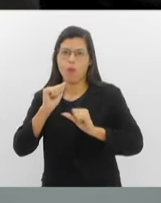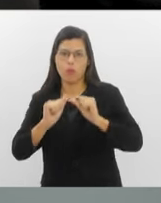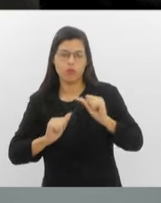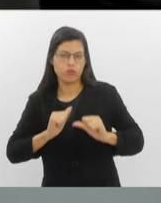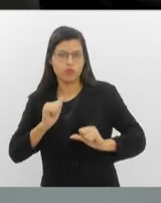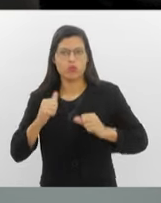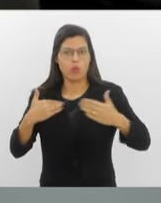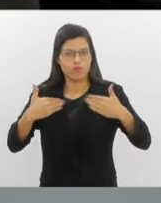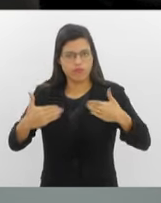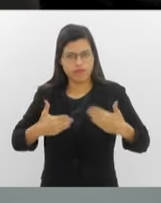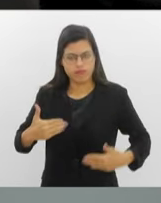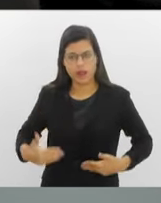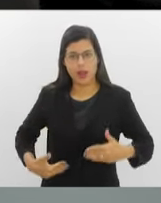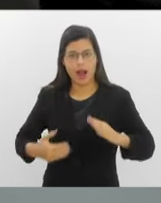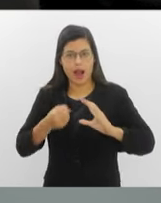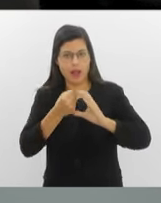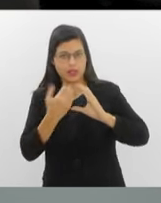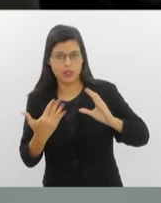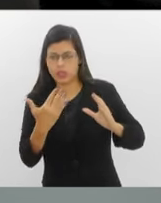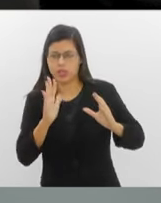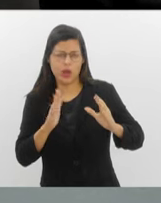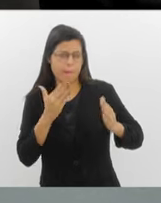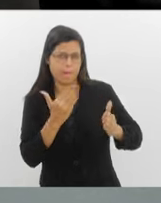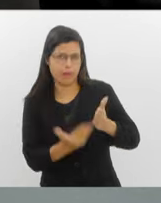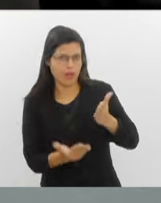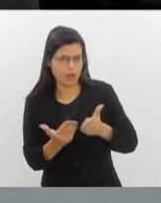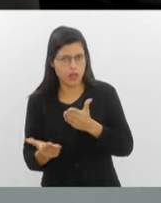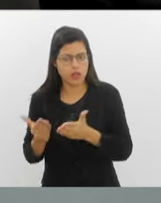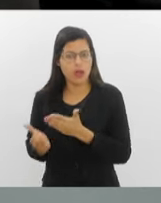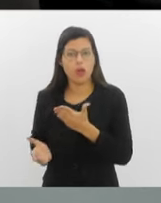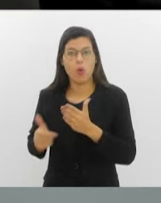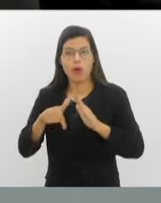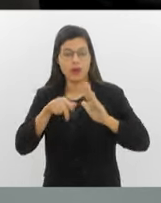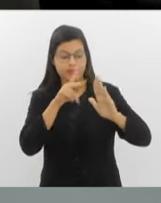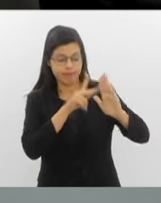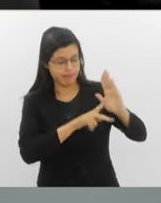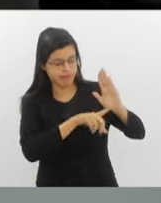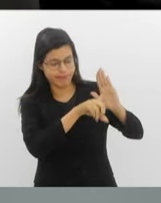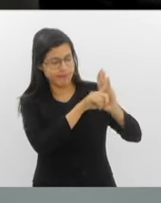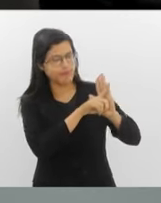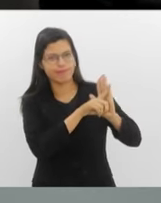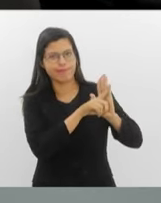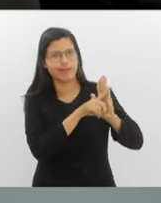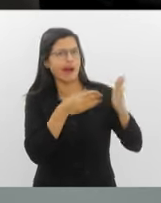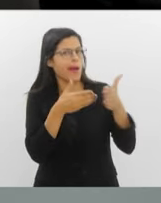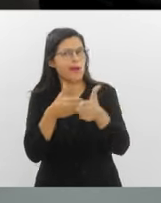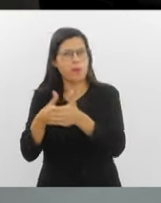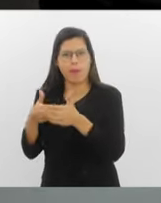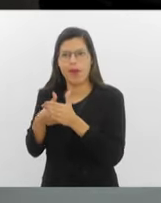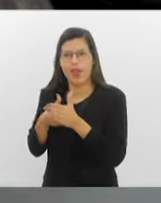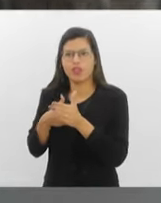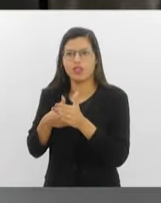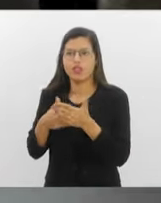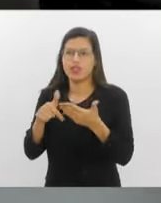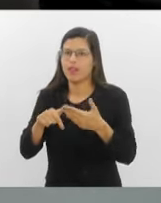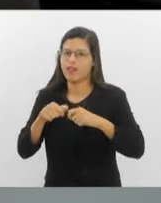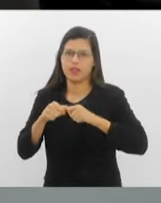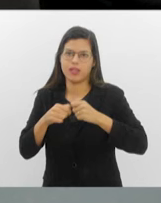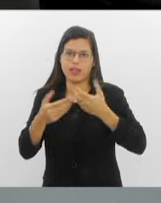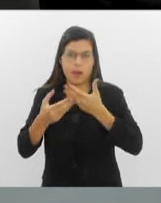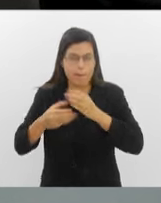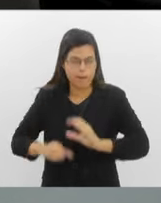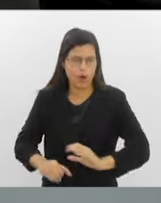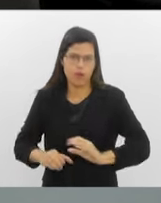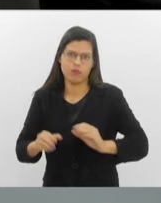físico características masculinas, o projeto impediria que ela concorresse junto das demais mulheres. Ou seja, é um